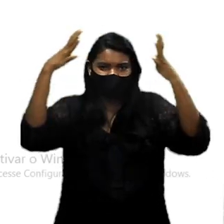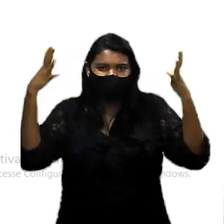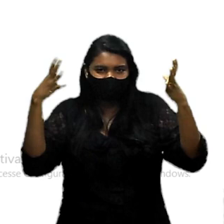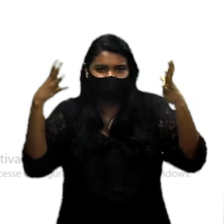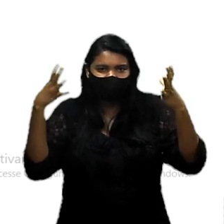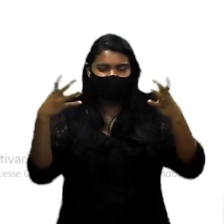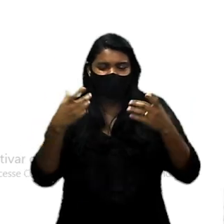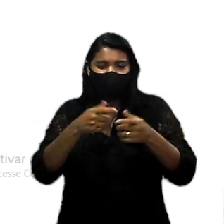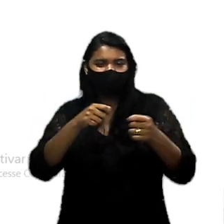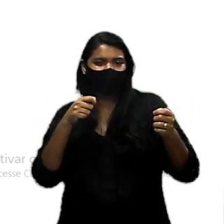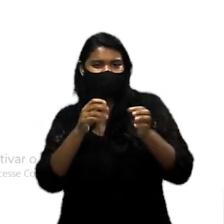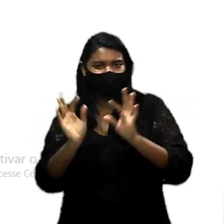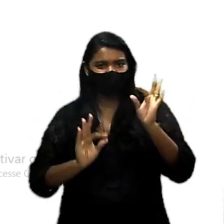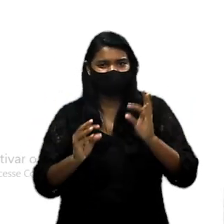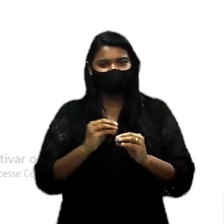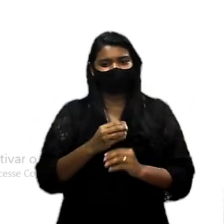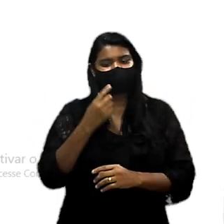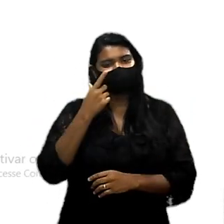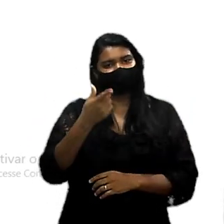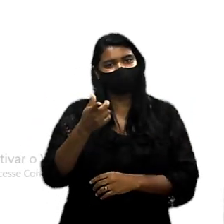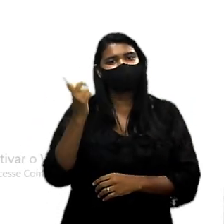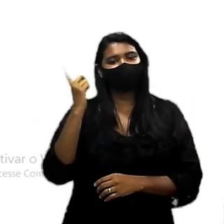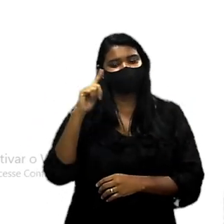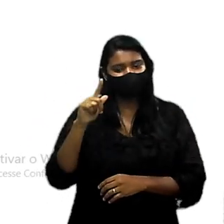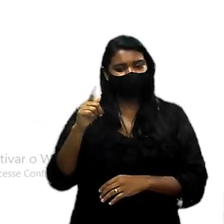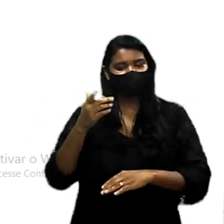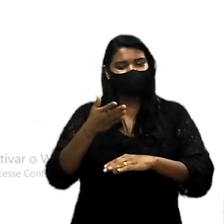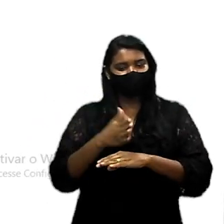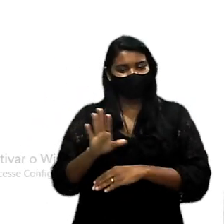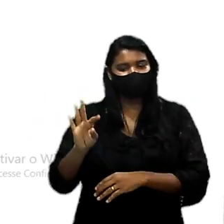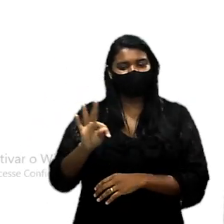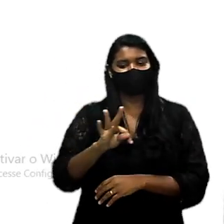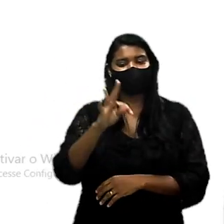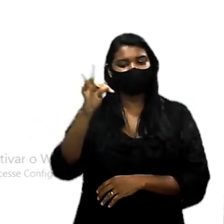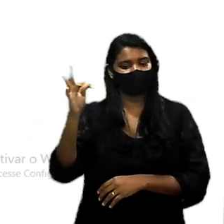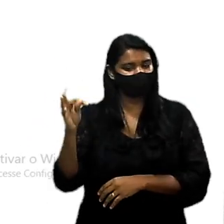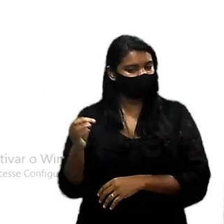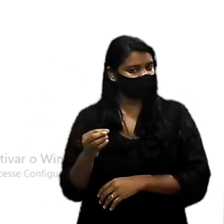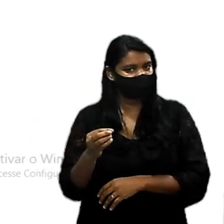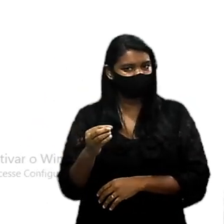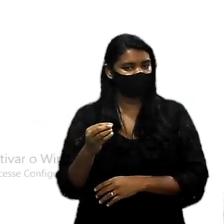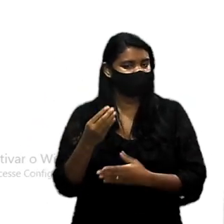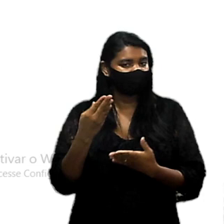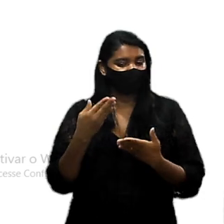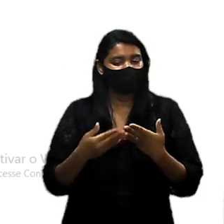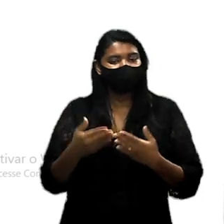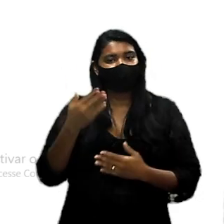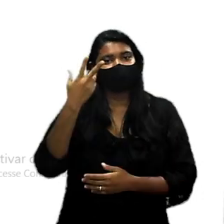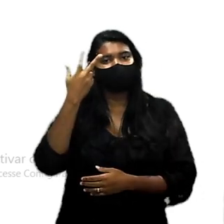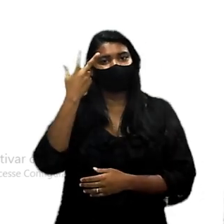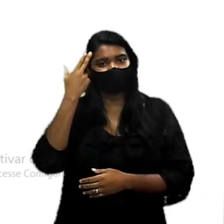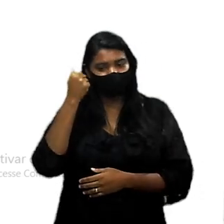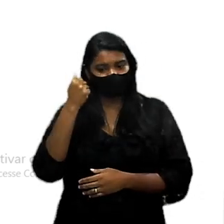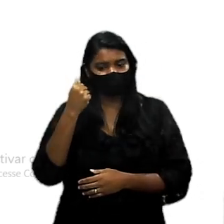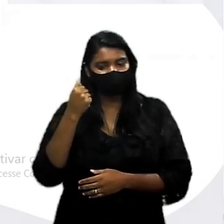flecha montado. Você conseguiu passar por todos eles sem percorrer o mesmo caminho e passou por